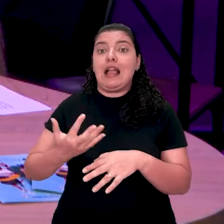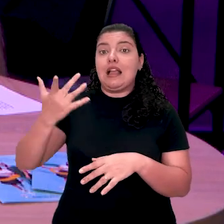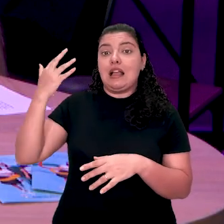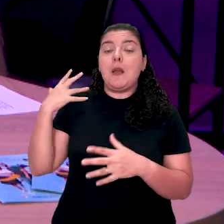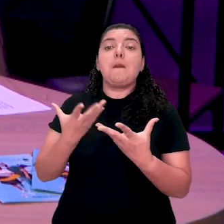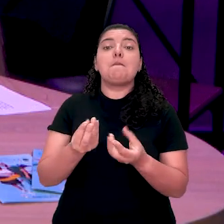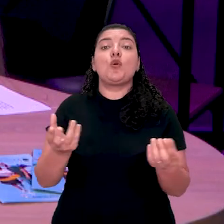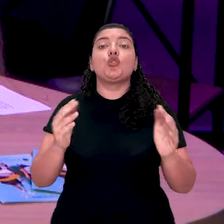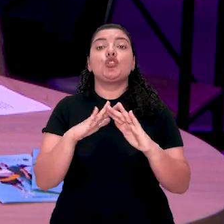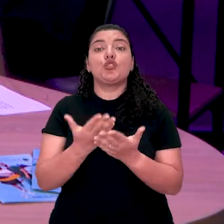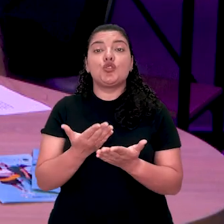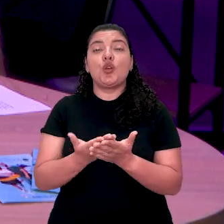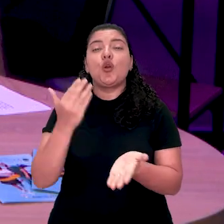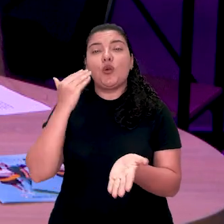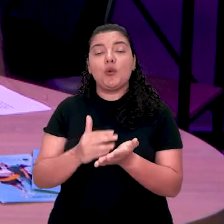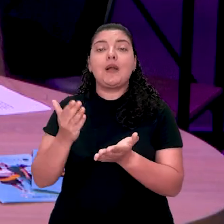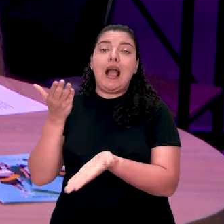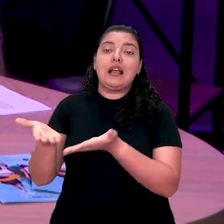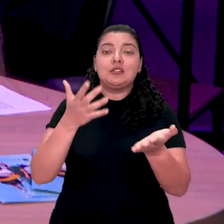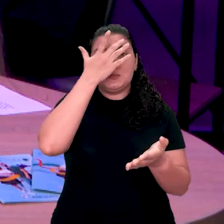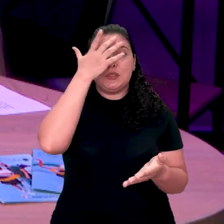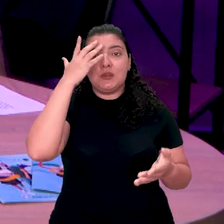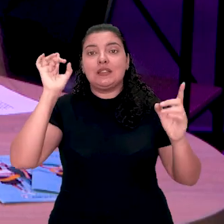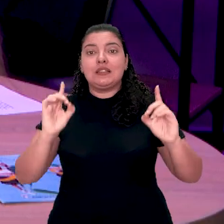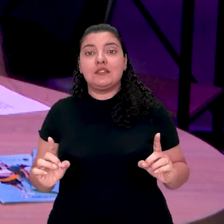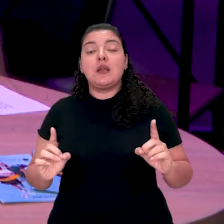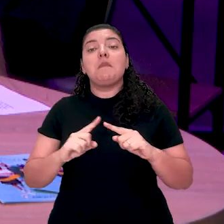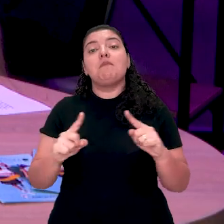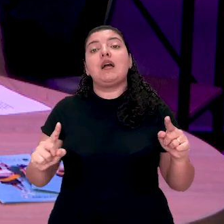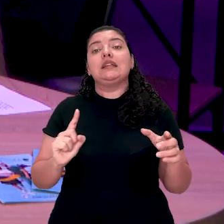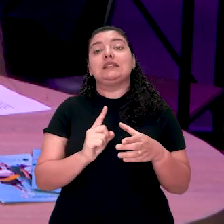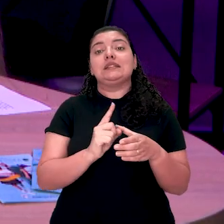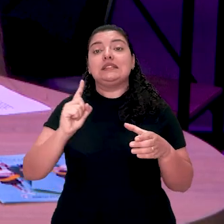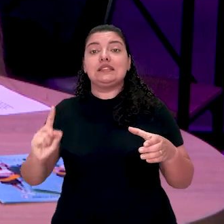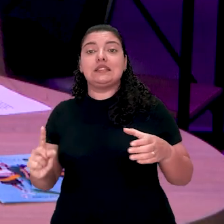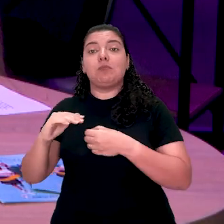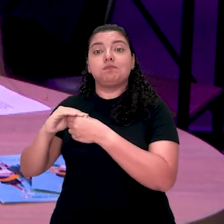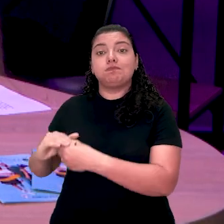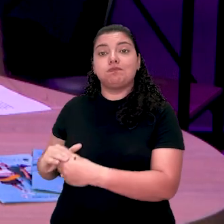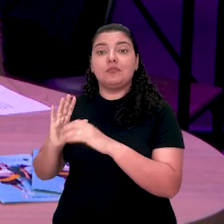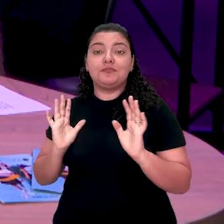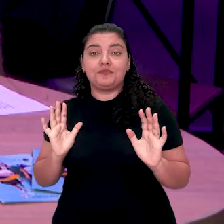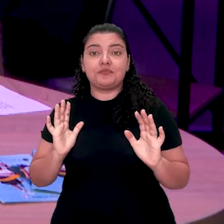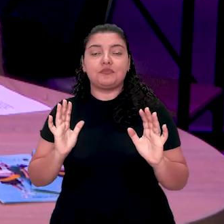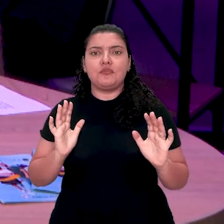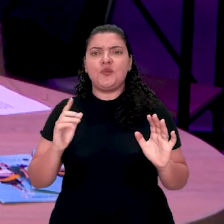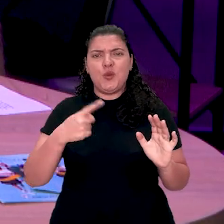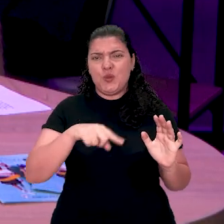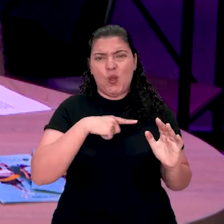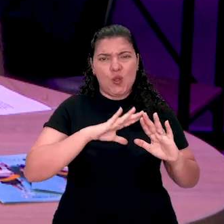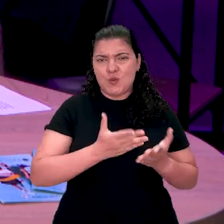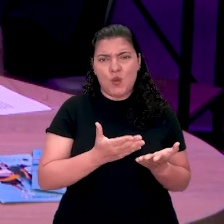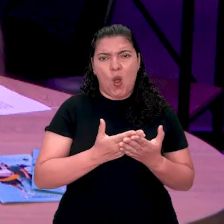tinha muitas escolas que começaram a ter pessoas com deficiência, mas segregavam. E a gente nem isso foi. A